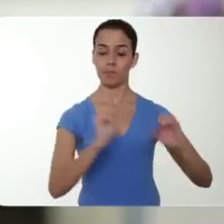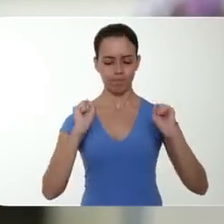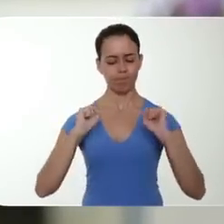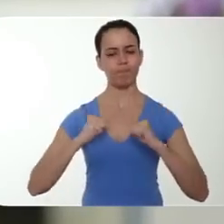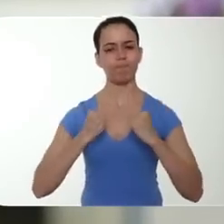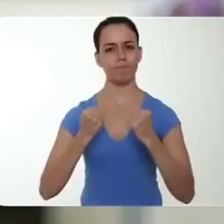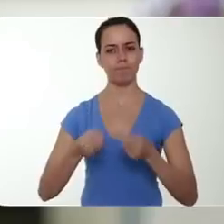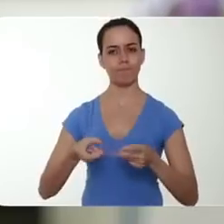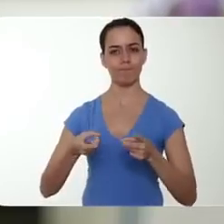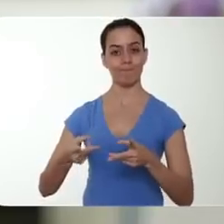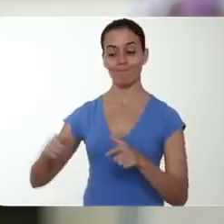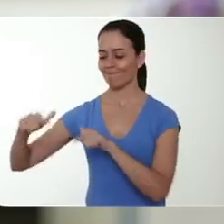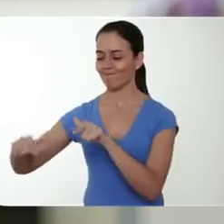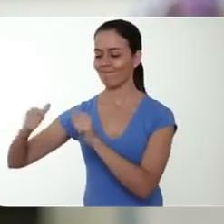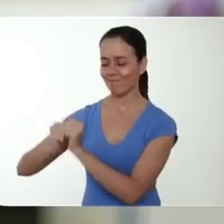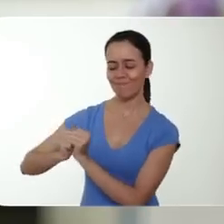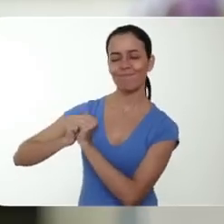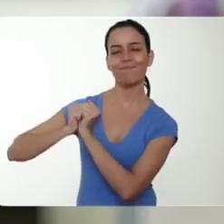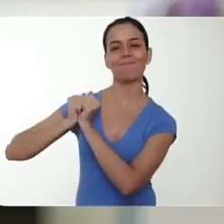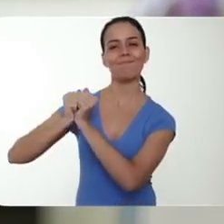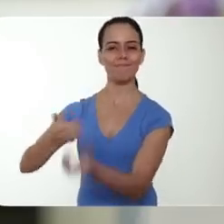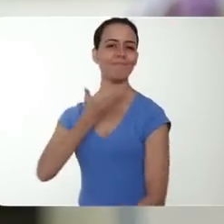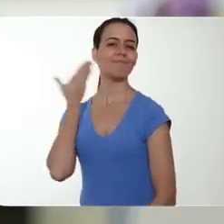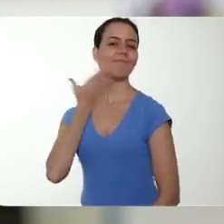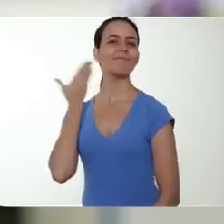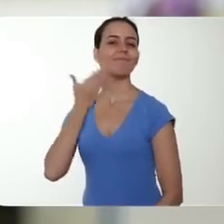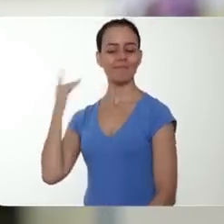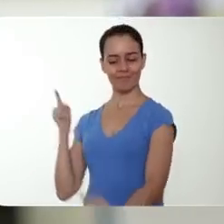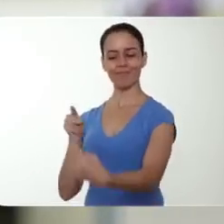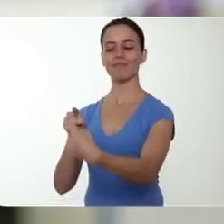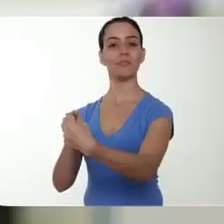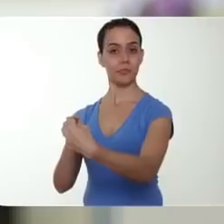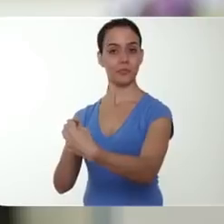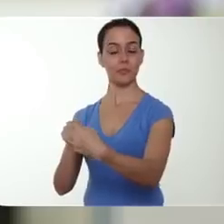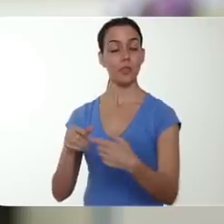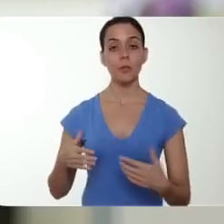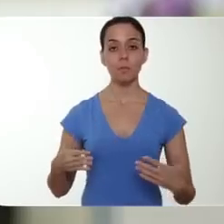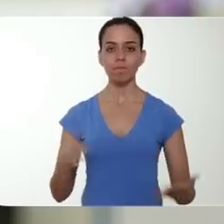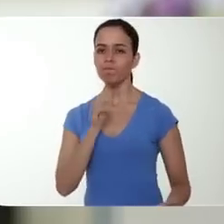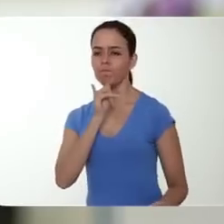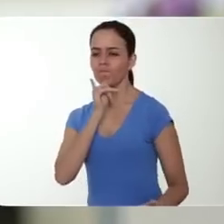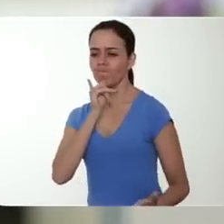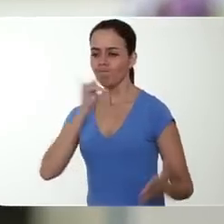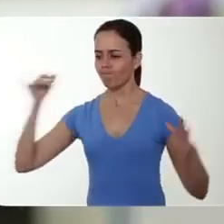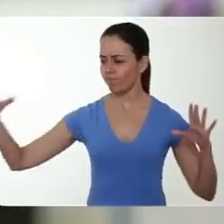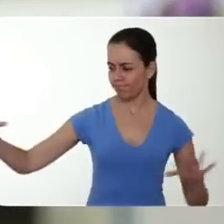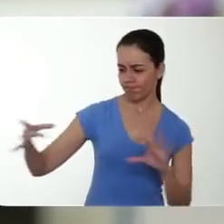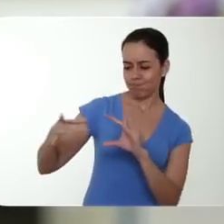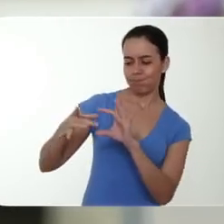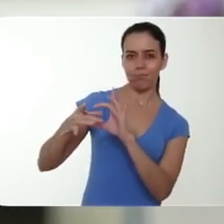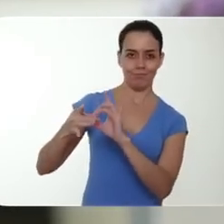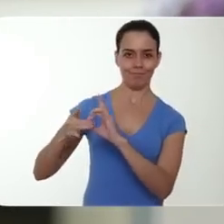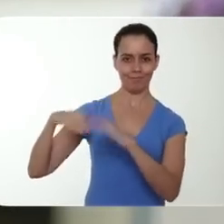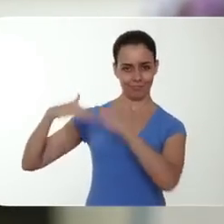vendas tem, a hora que está todo mundo remando no mesmo sentido, é muito mais fácil de atingir os objetivos, né? Então, essa construção junta é um